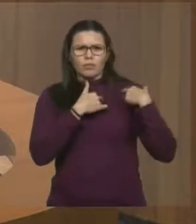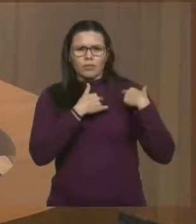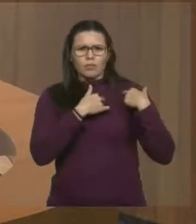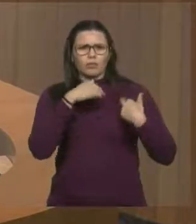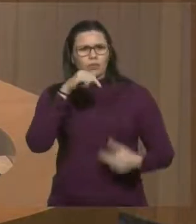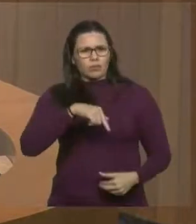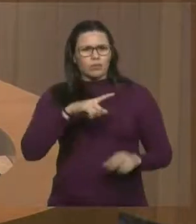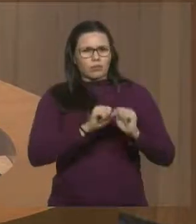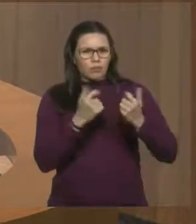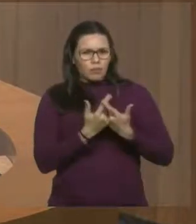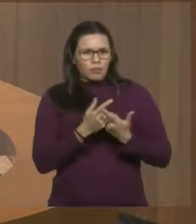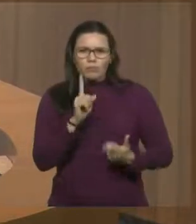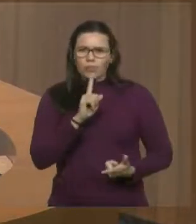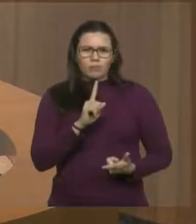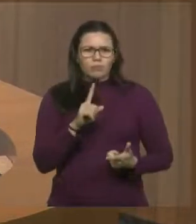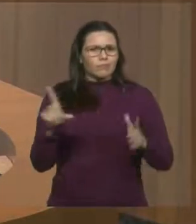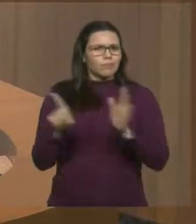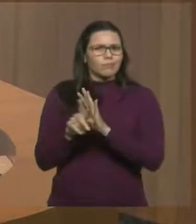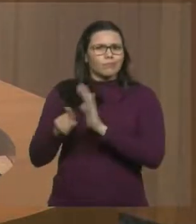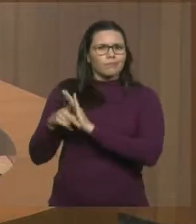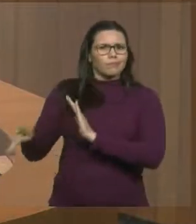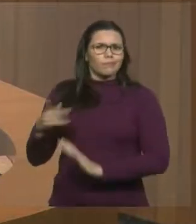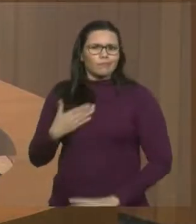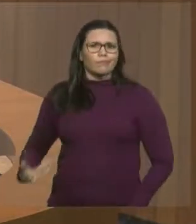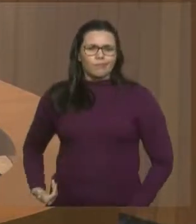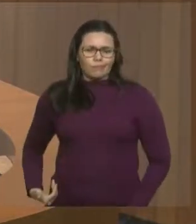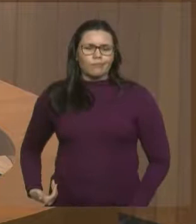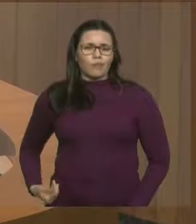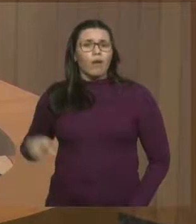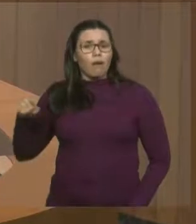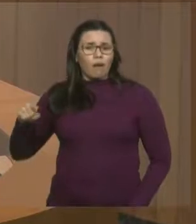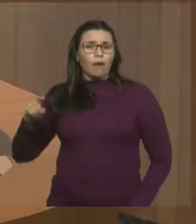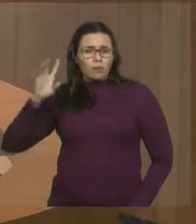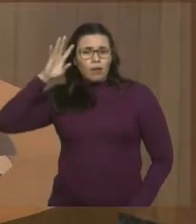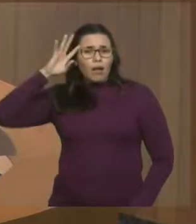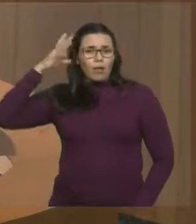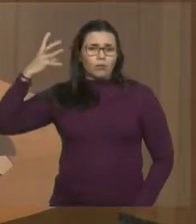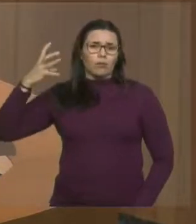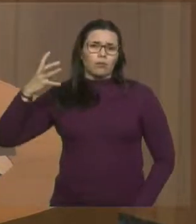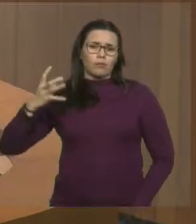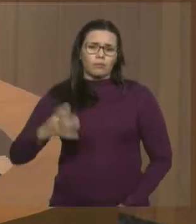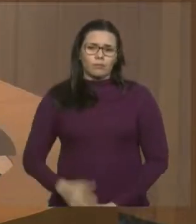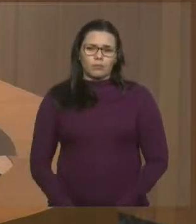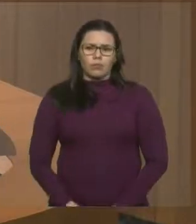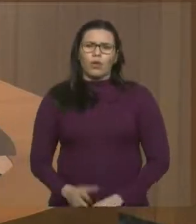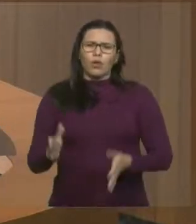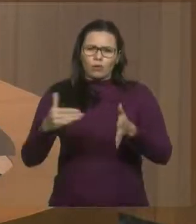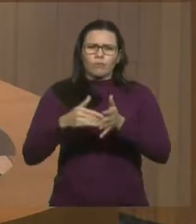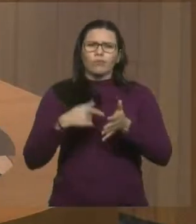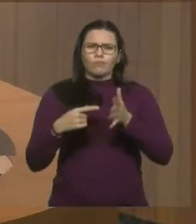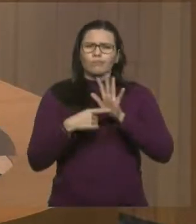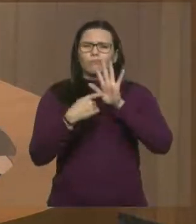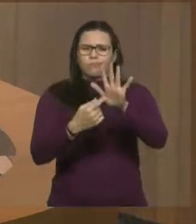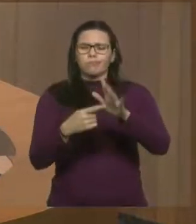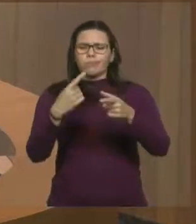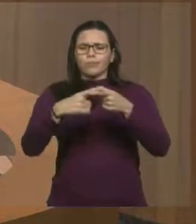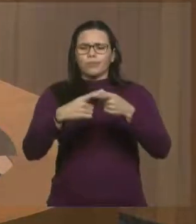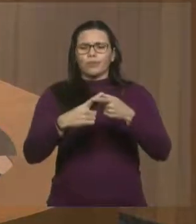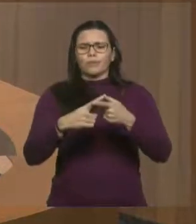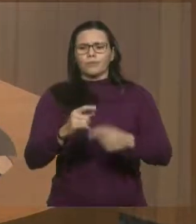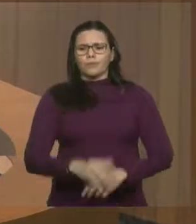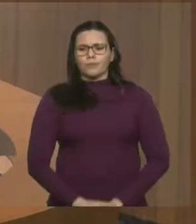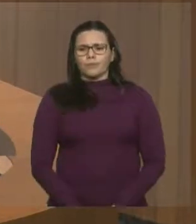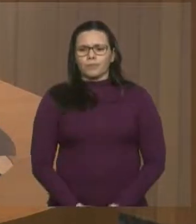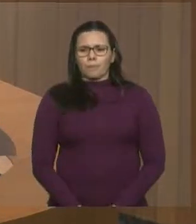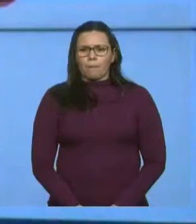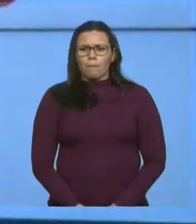desde o começo do ano, uma sugestão de alteração que nós vamos mostrar ao final. O fato é que,